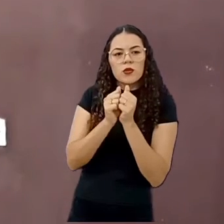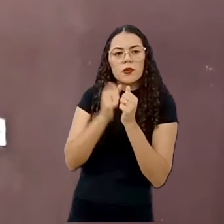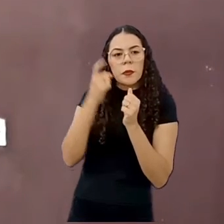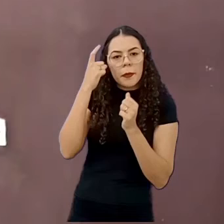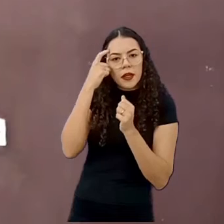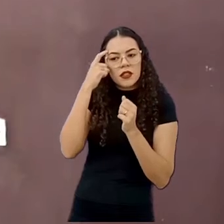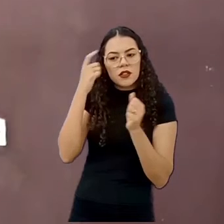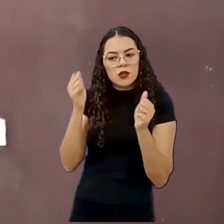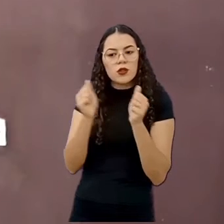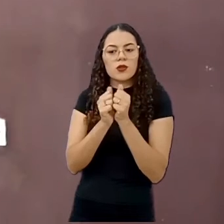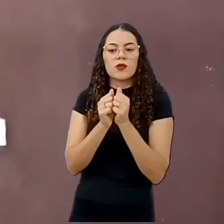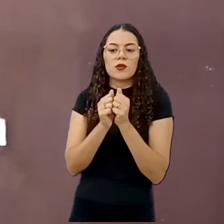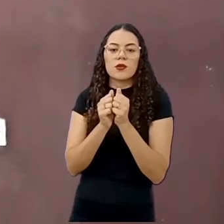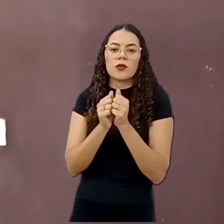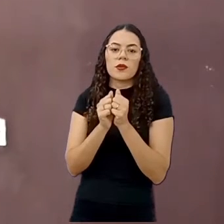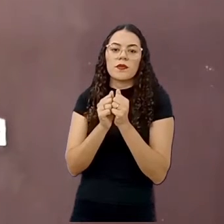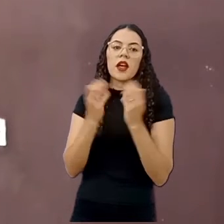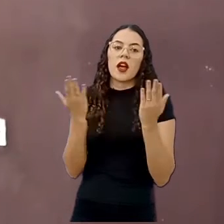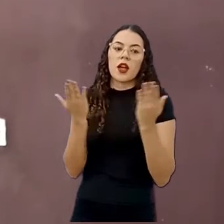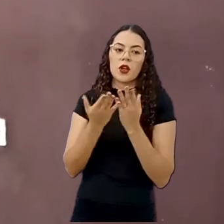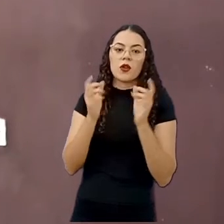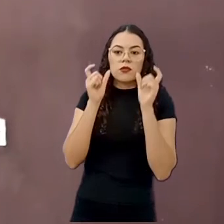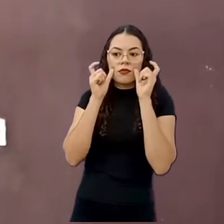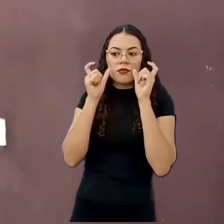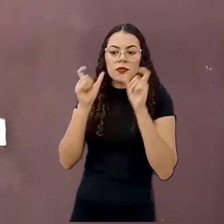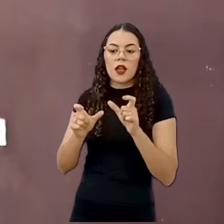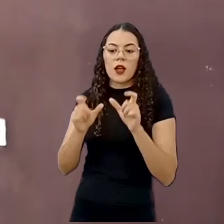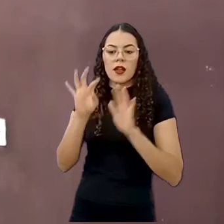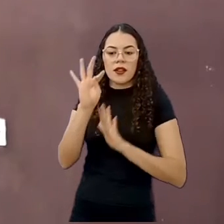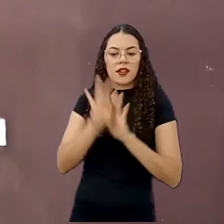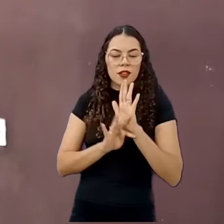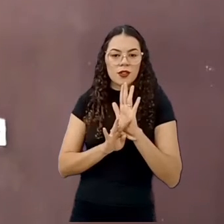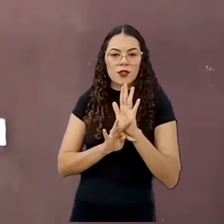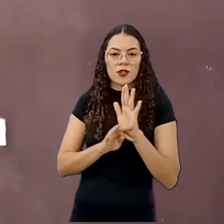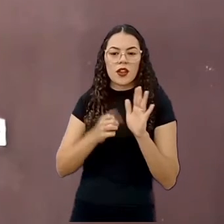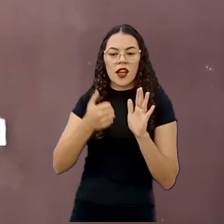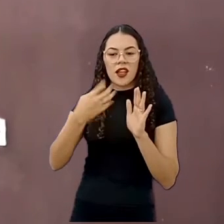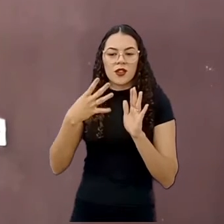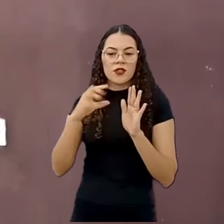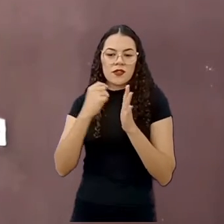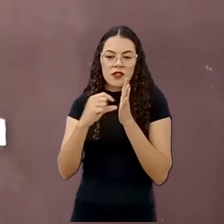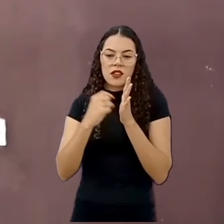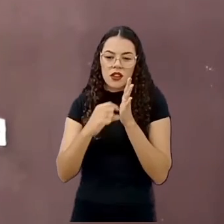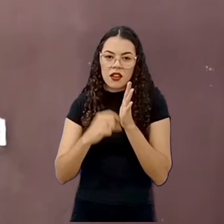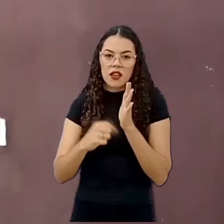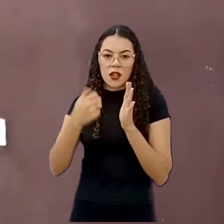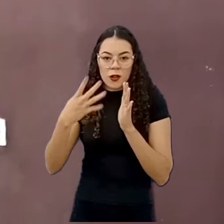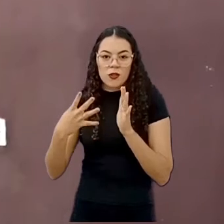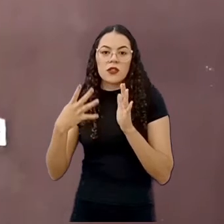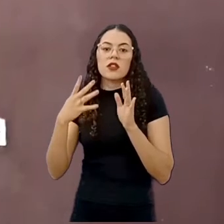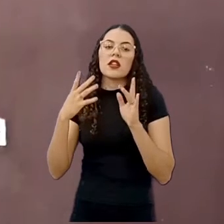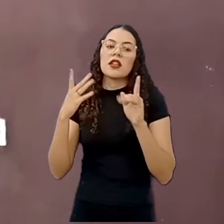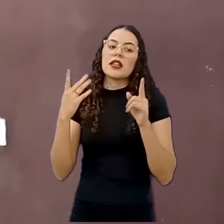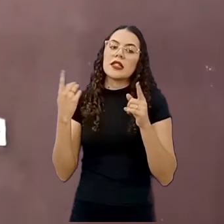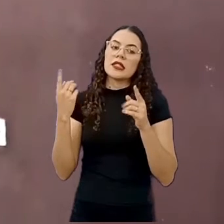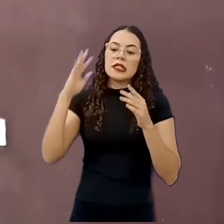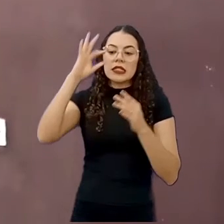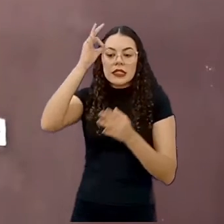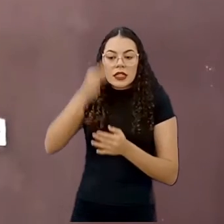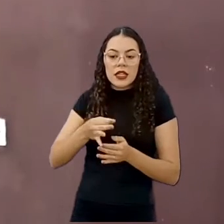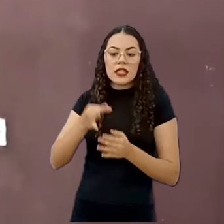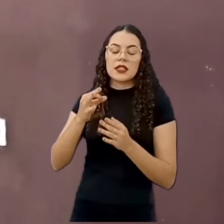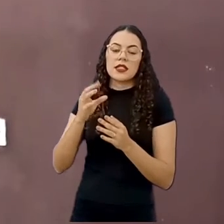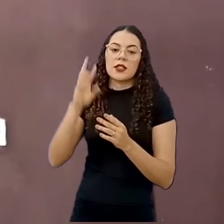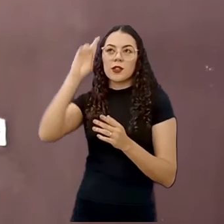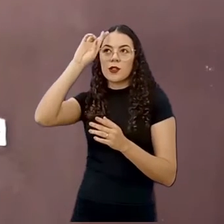comigo, preste atenção nessa mensagem, nesses poucos 14 versículos aqui, que eu tenho certeza que o Senhor